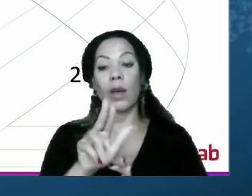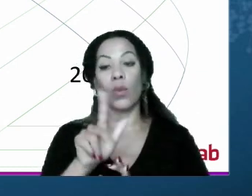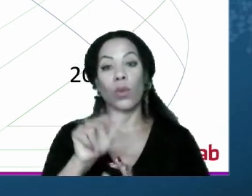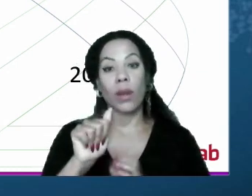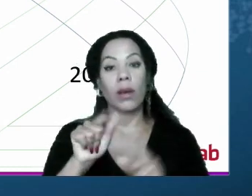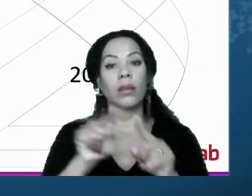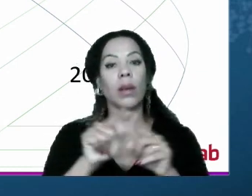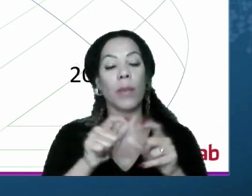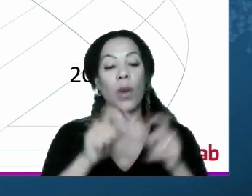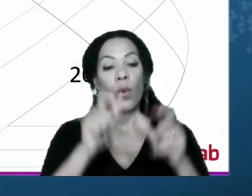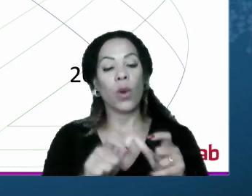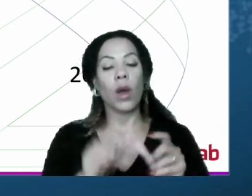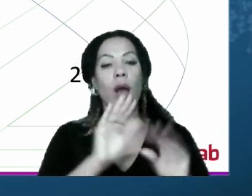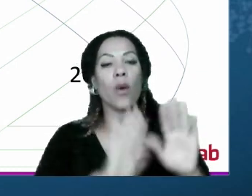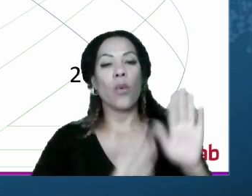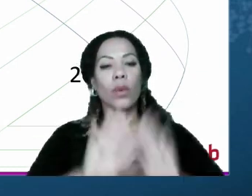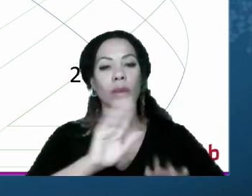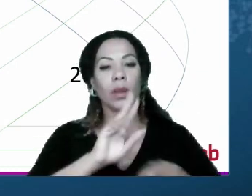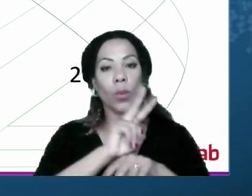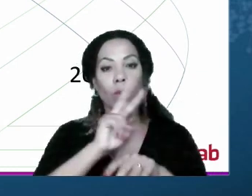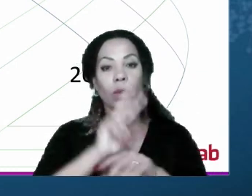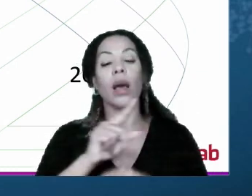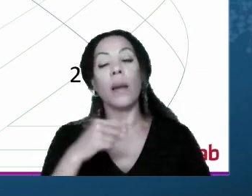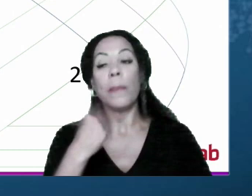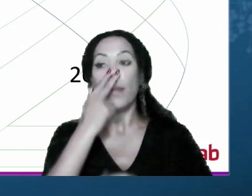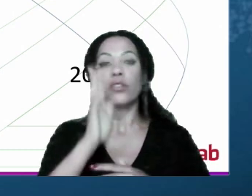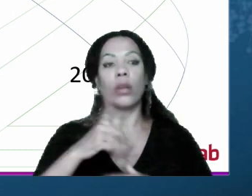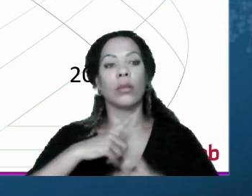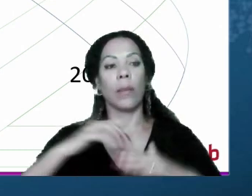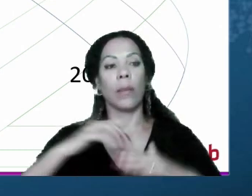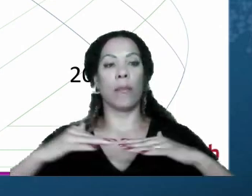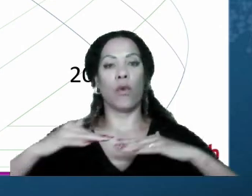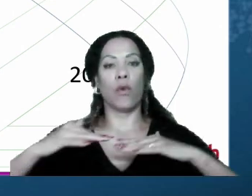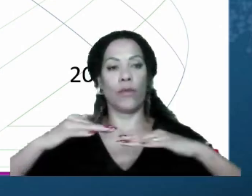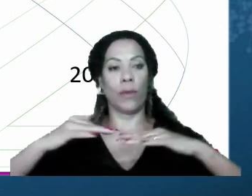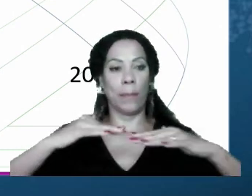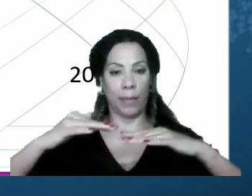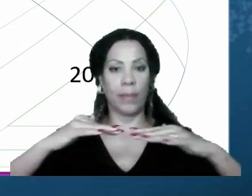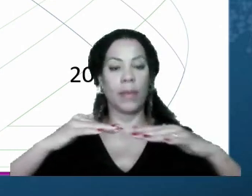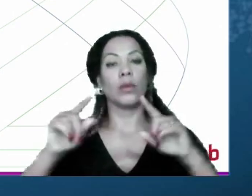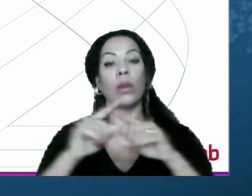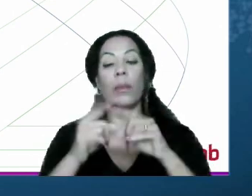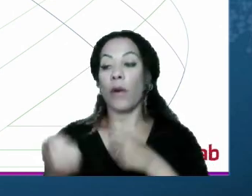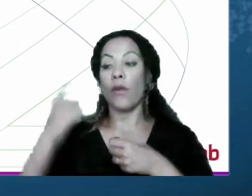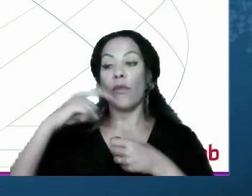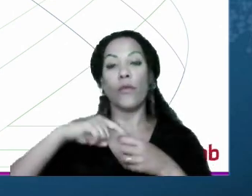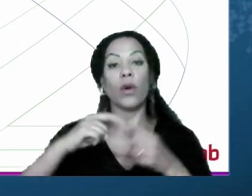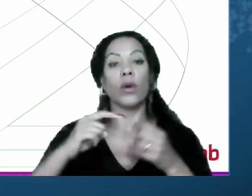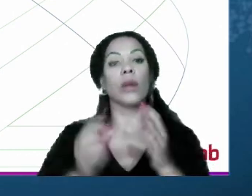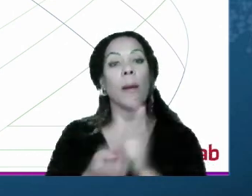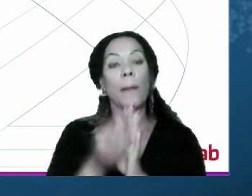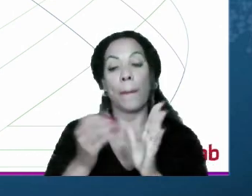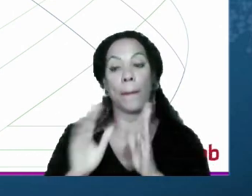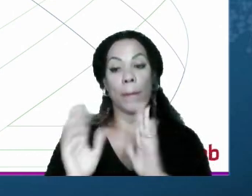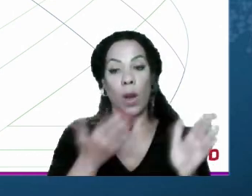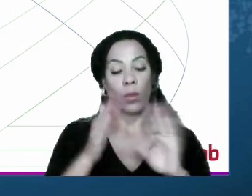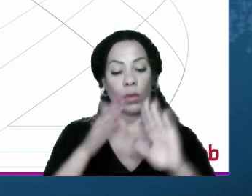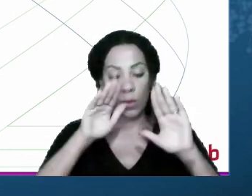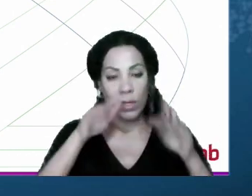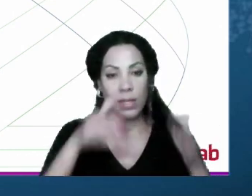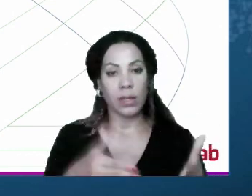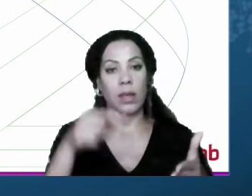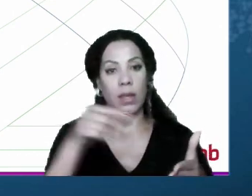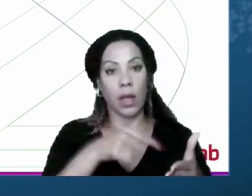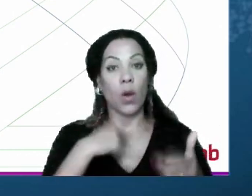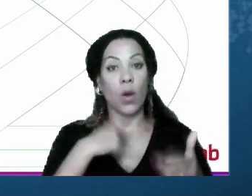Então, estamos tendo uma espécie de movimento e de voltar para a produção centralizada. E eu